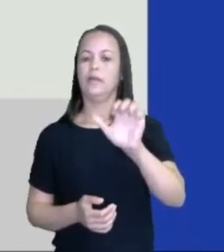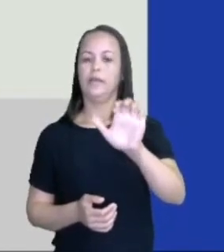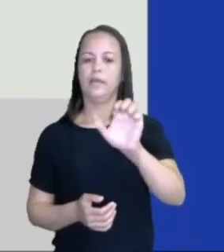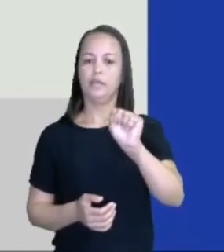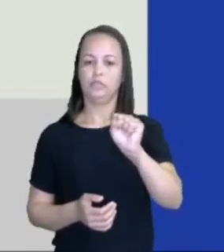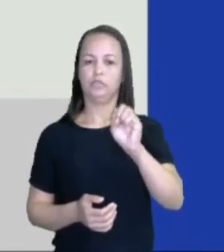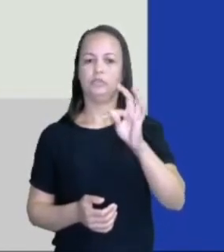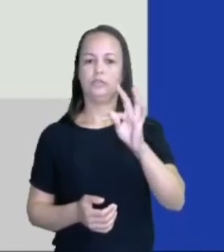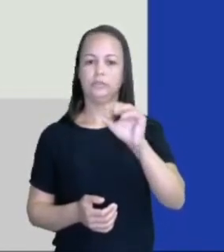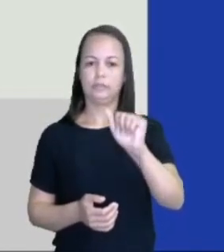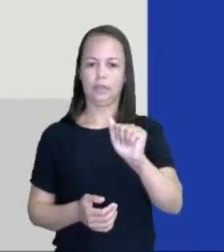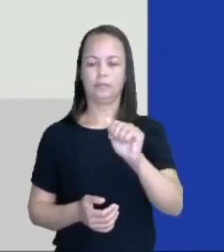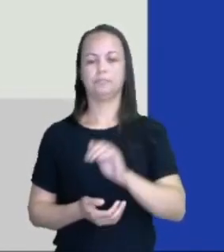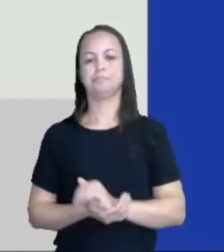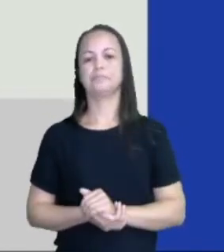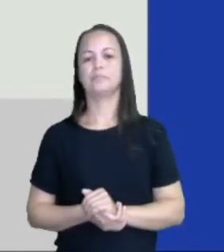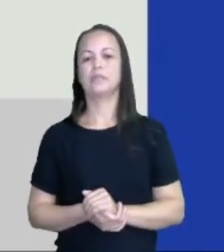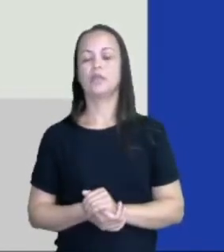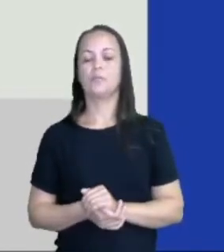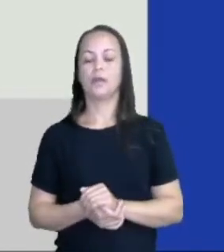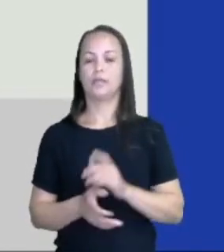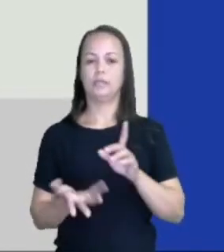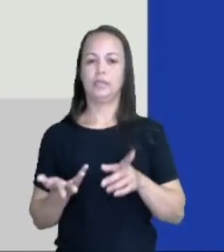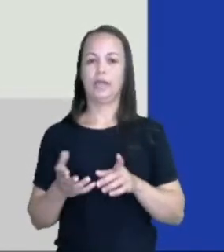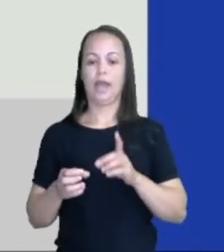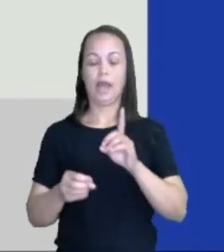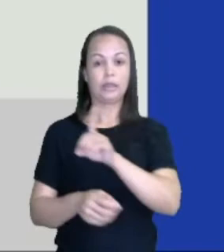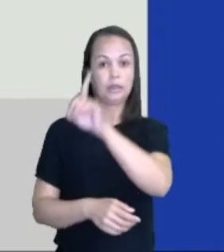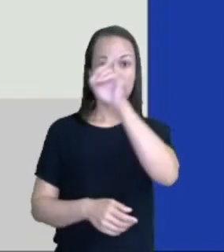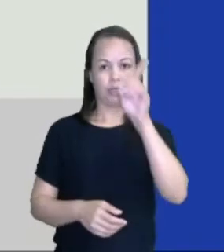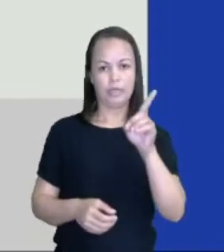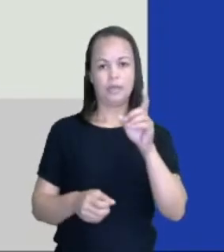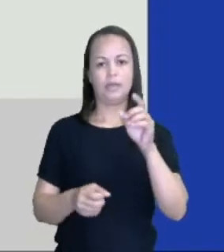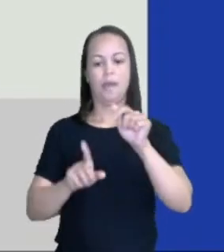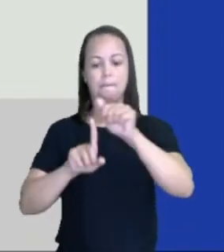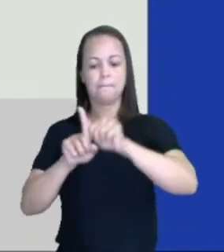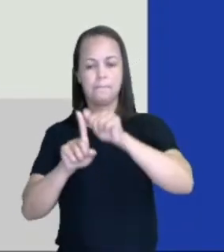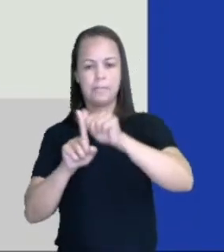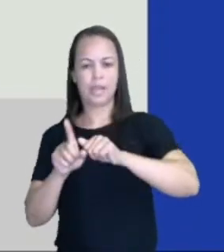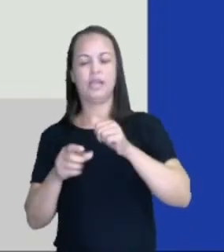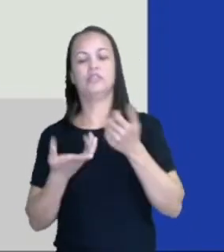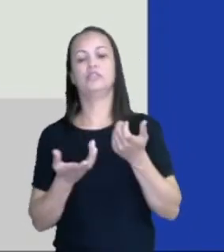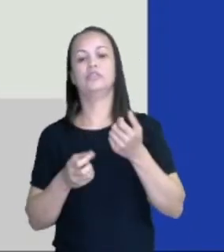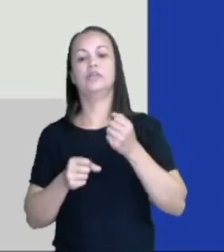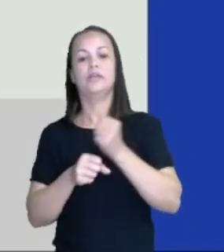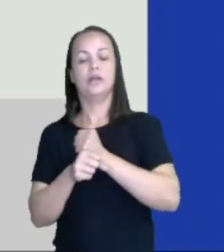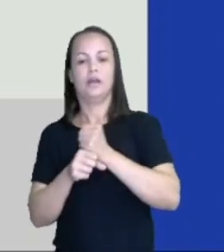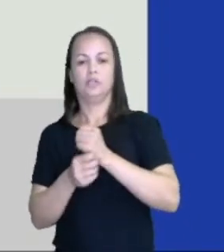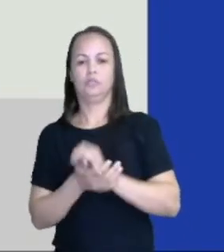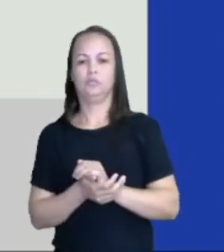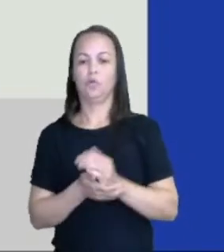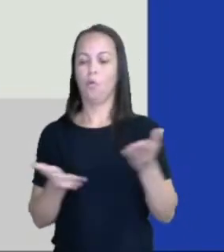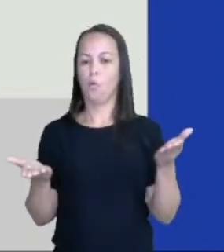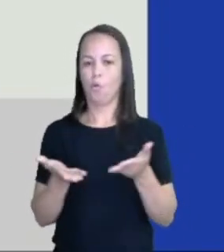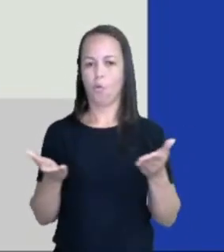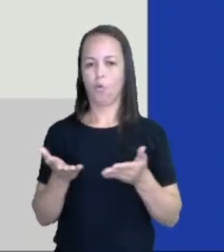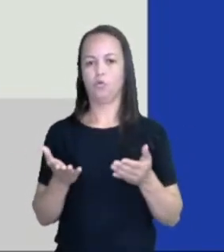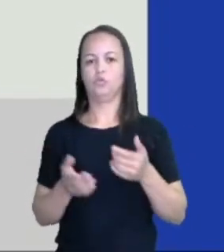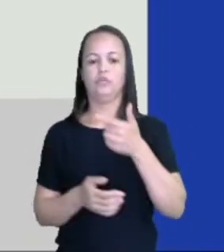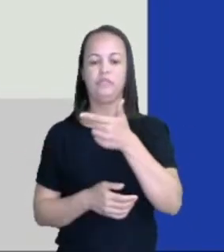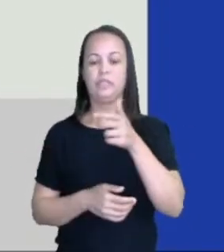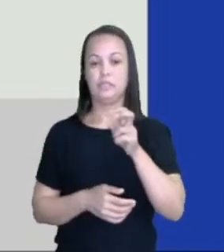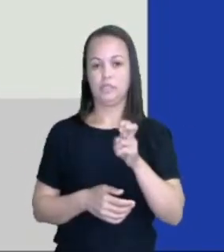mês, estação ou ano. Hoy estamos a 25 de julio. Hoy